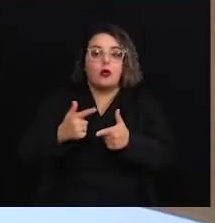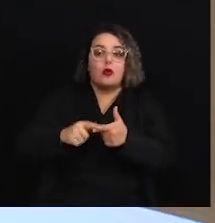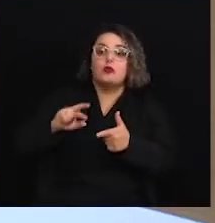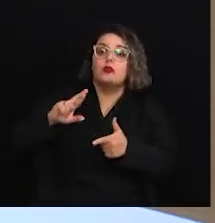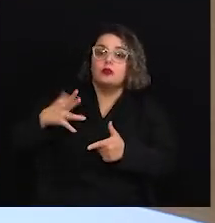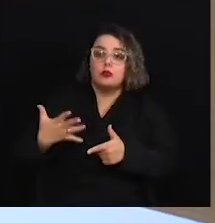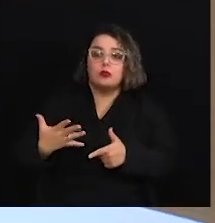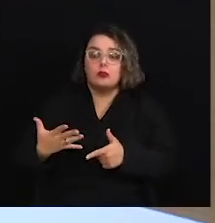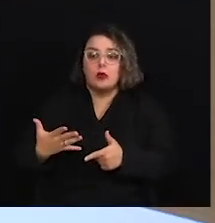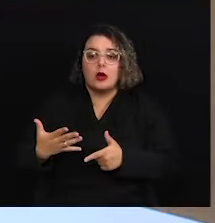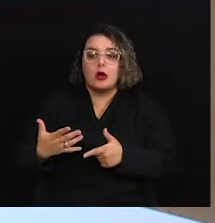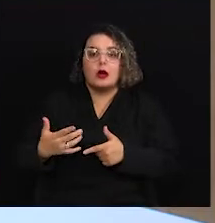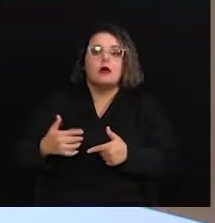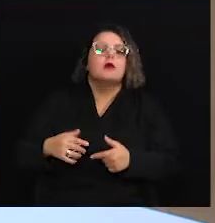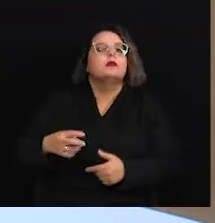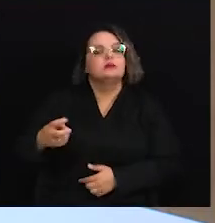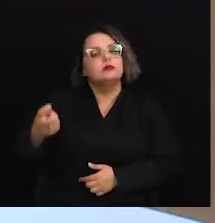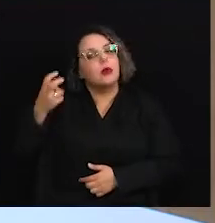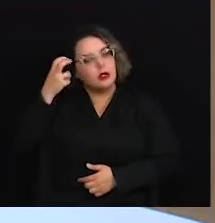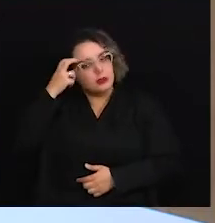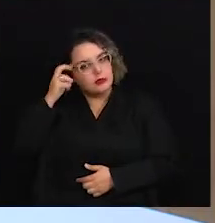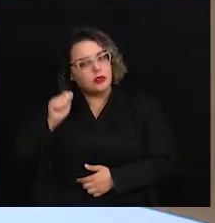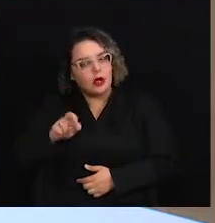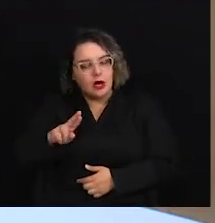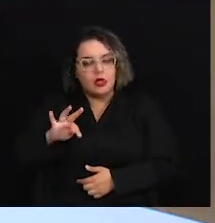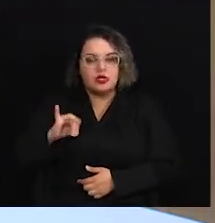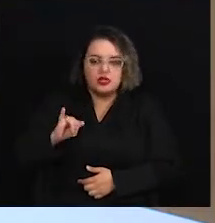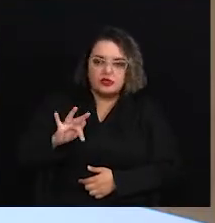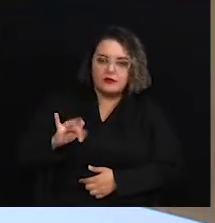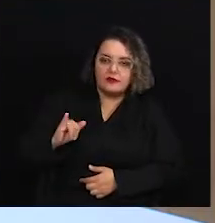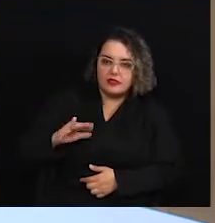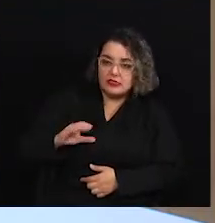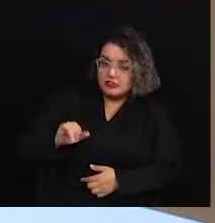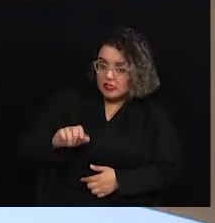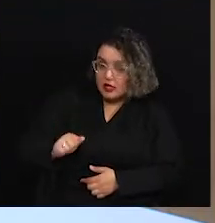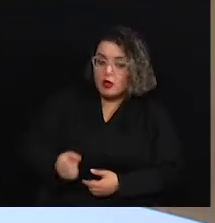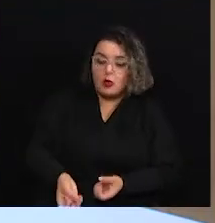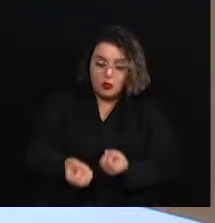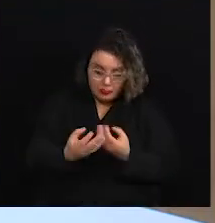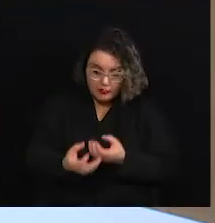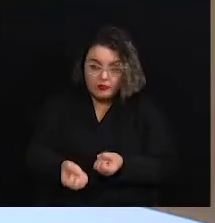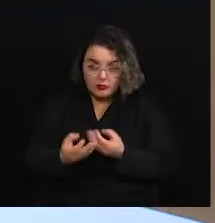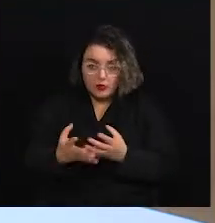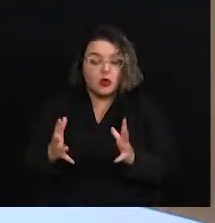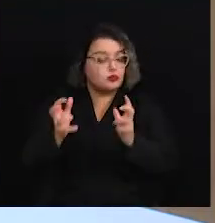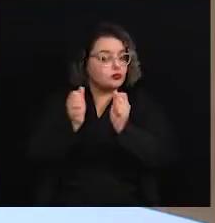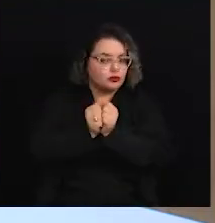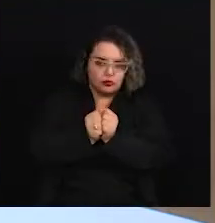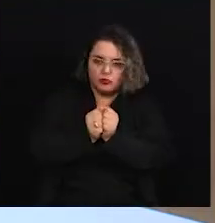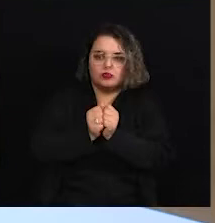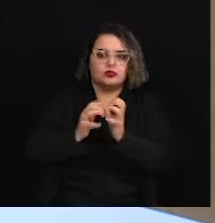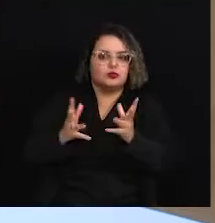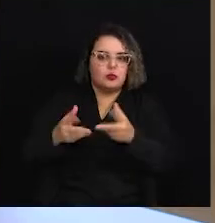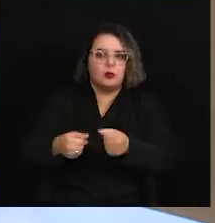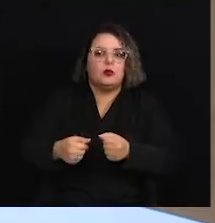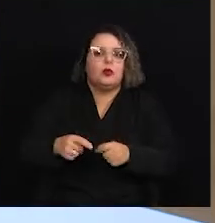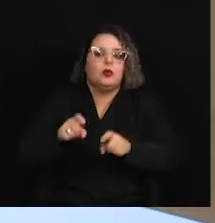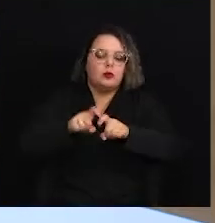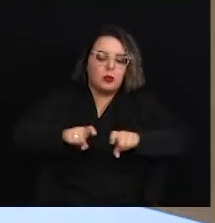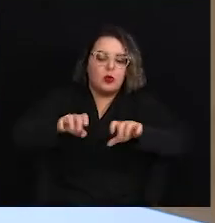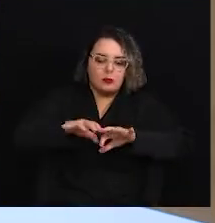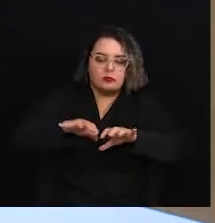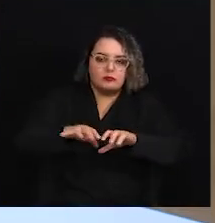esse problema, empregando um pouco de inteligência artificial, um pouco mais de análise de dados, tudo associado a um programa